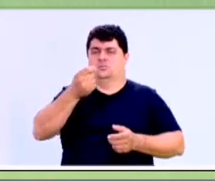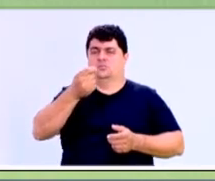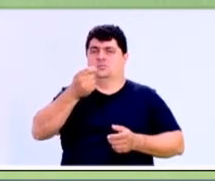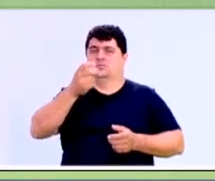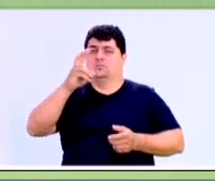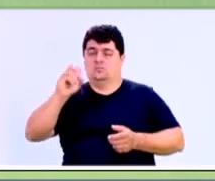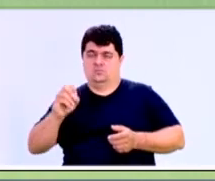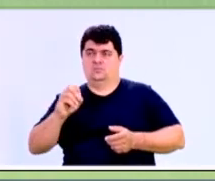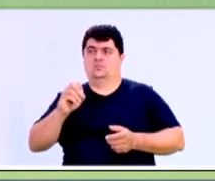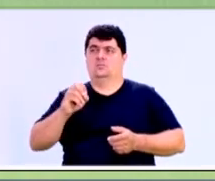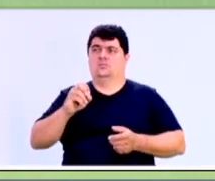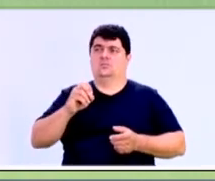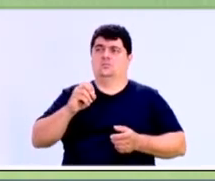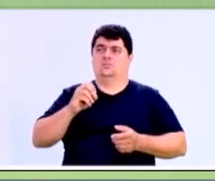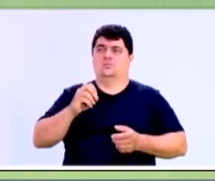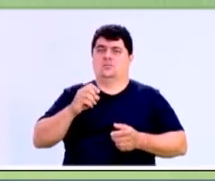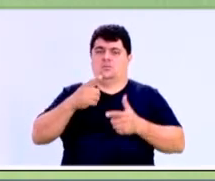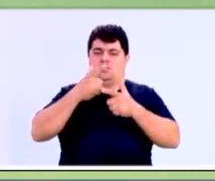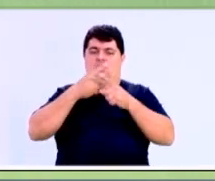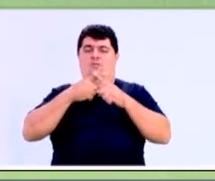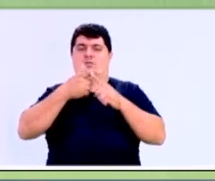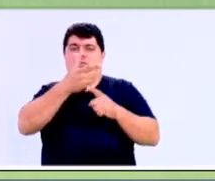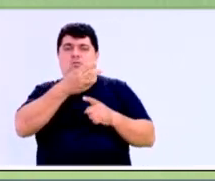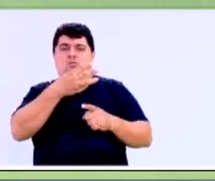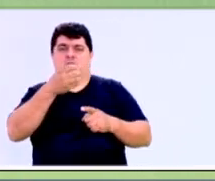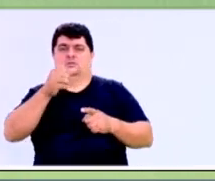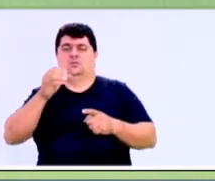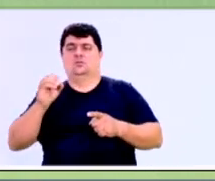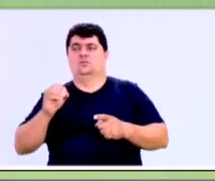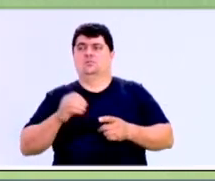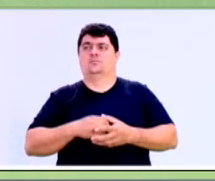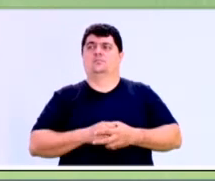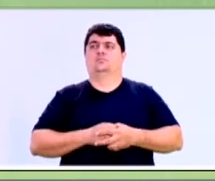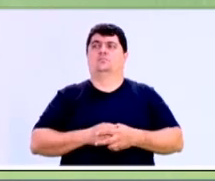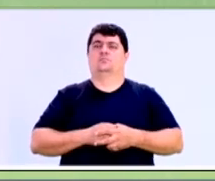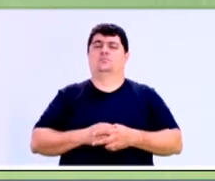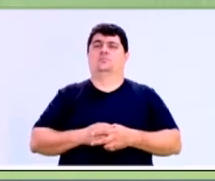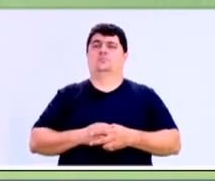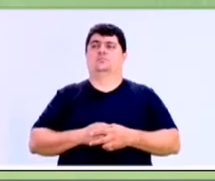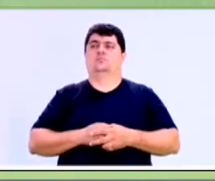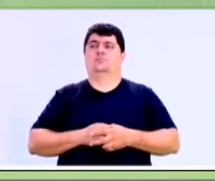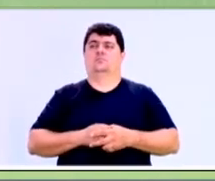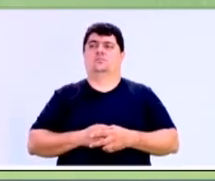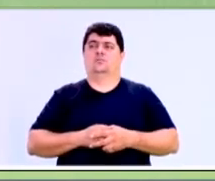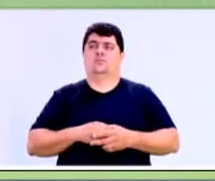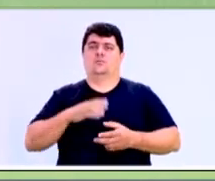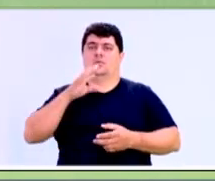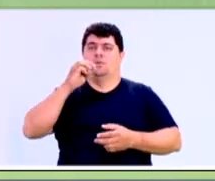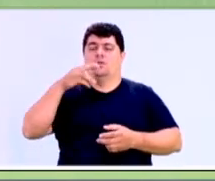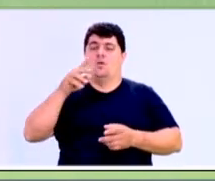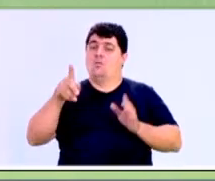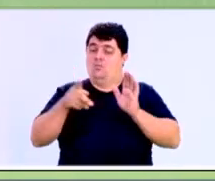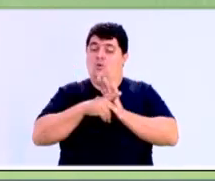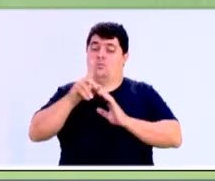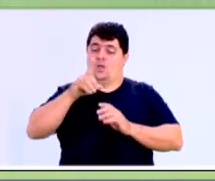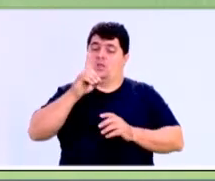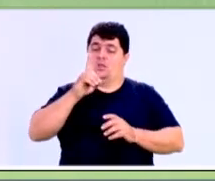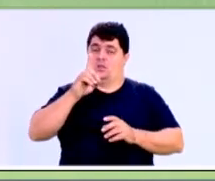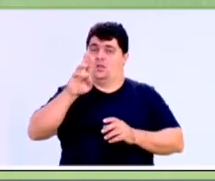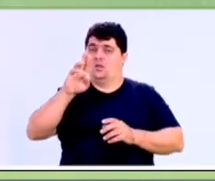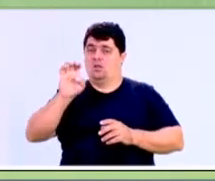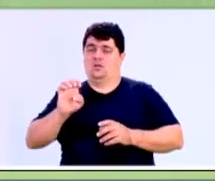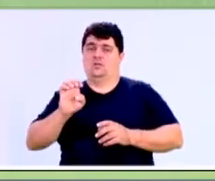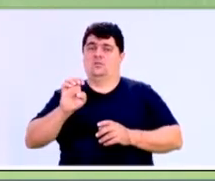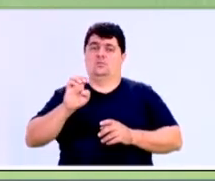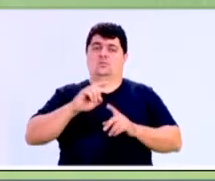76.250. Para achar o prazo em dias, eu multiplico por 360. Ok? Vale lembrar que esse CMV aqui é da DRE e quando eu estou